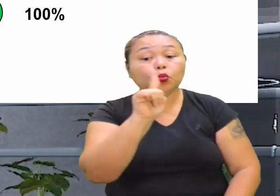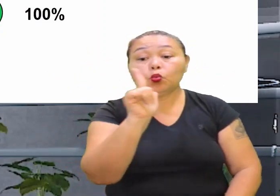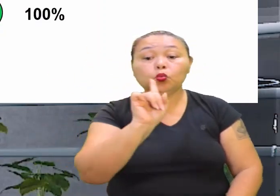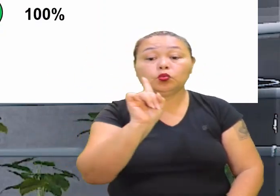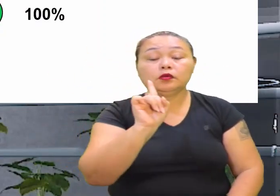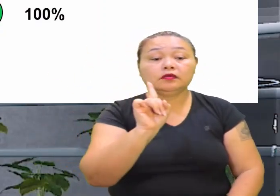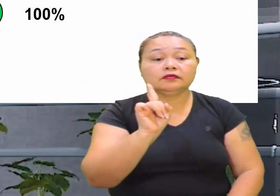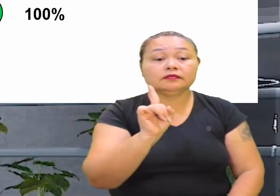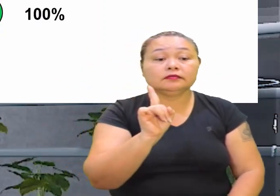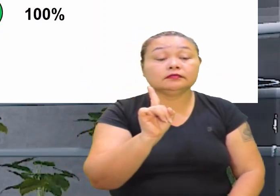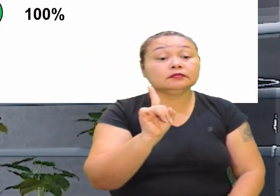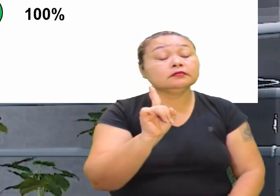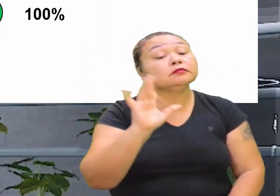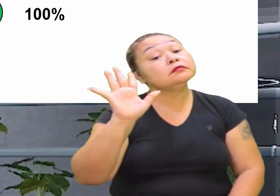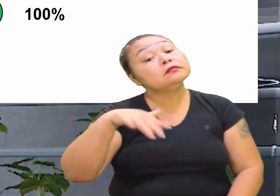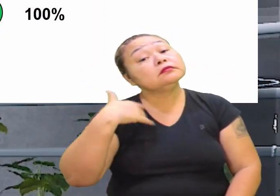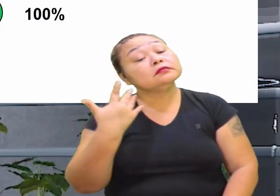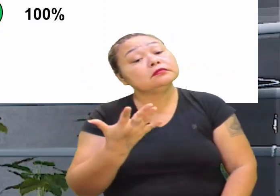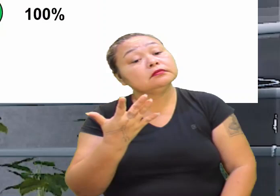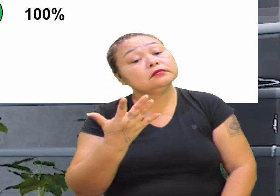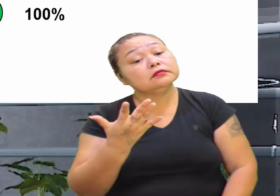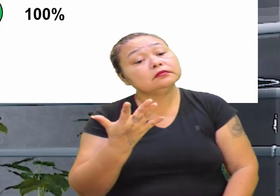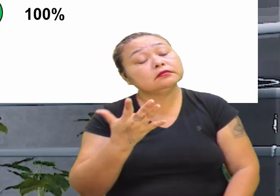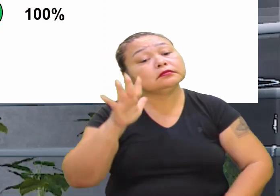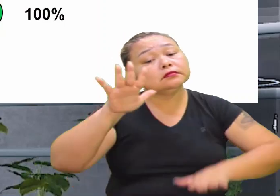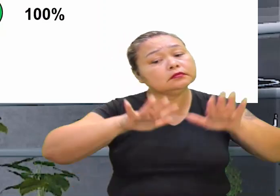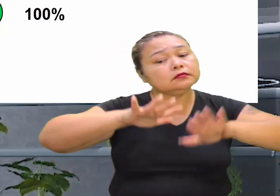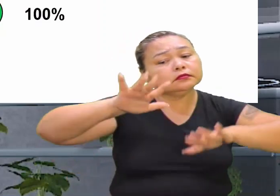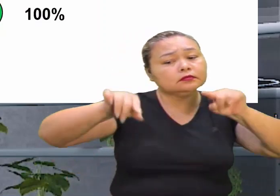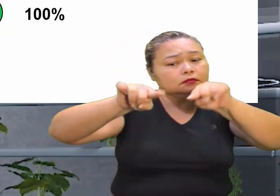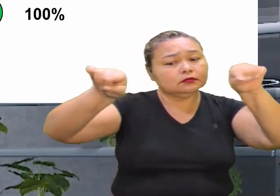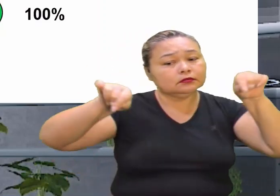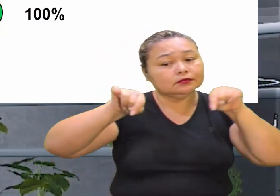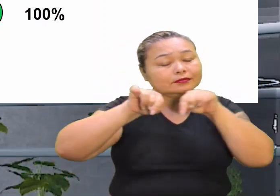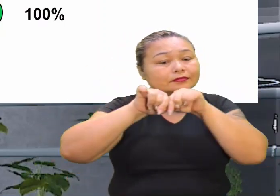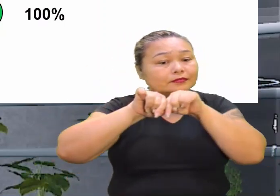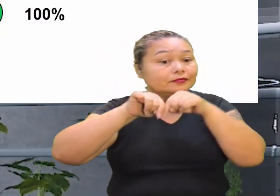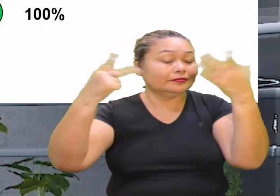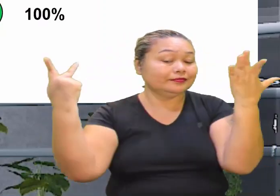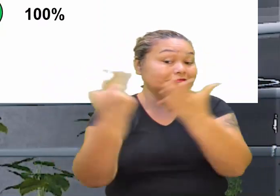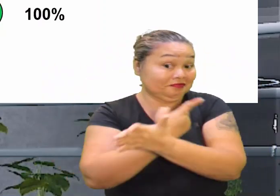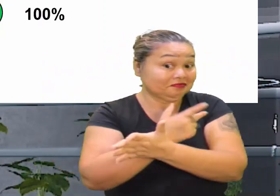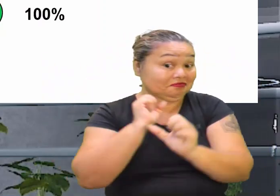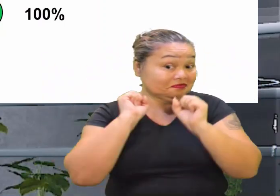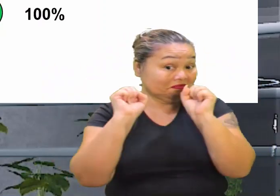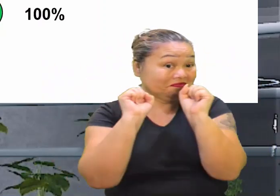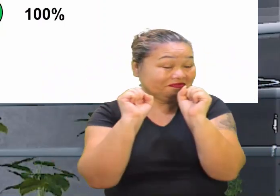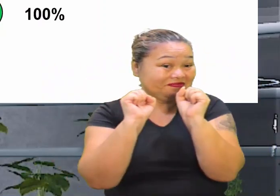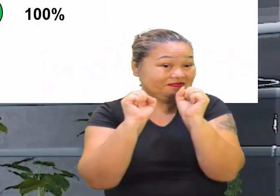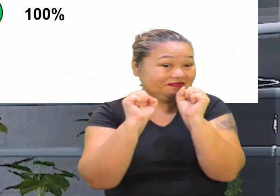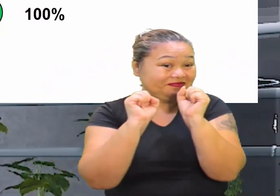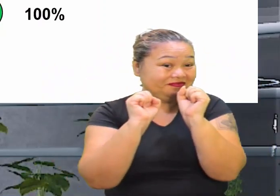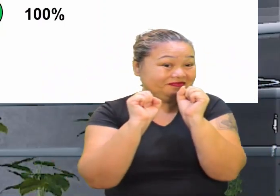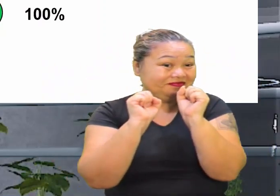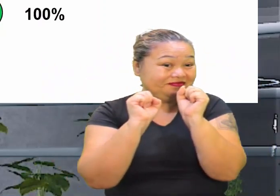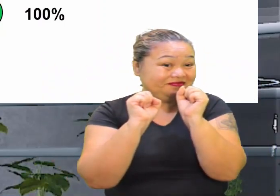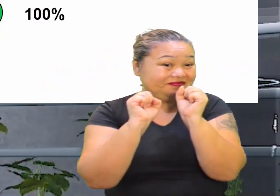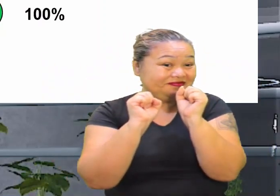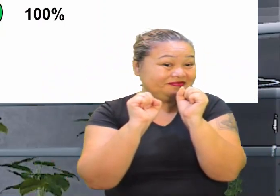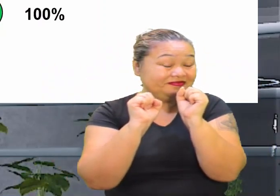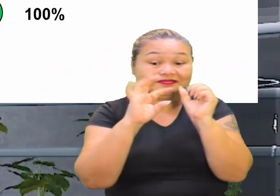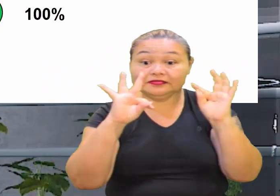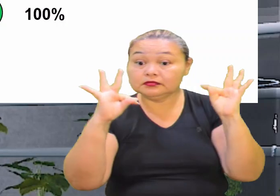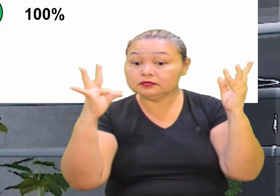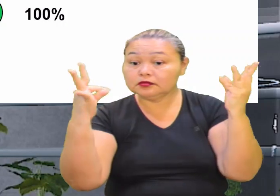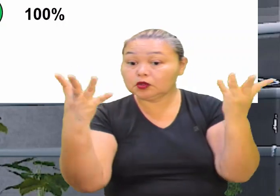não. Claro que em algumas salas pode acontecer de